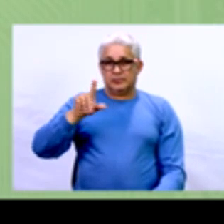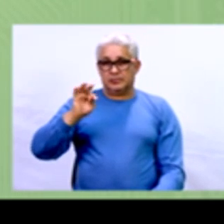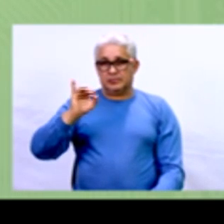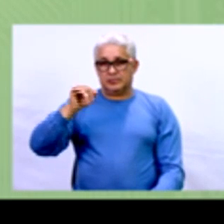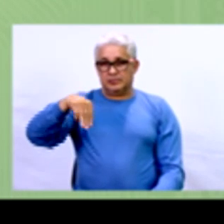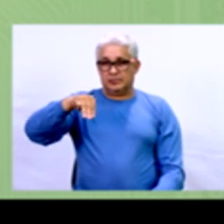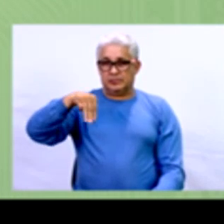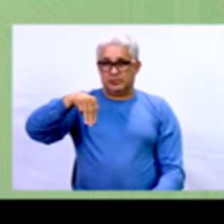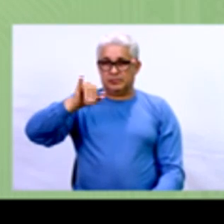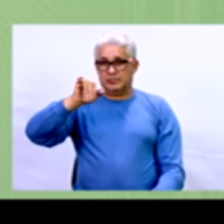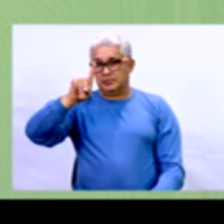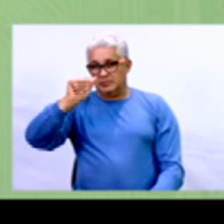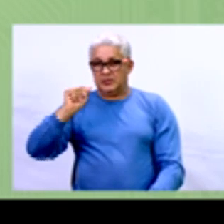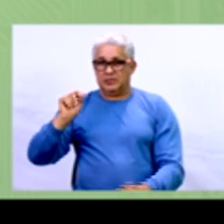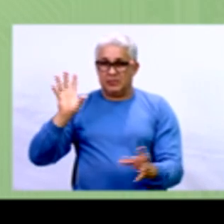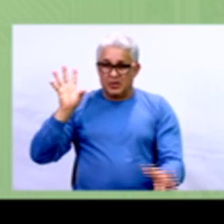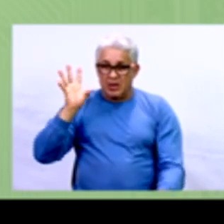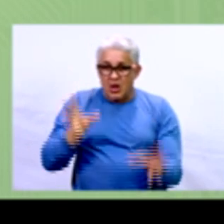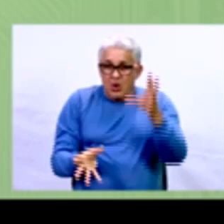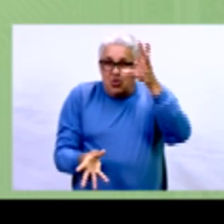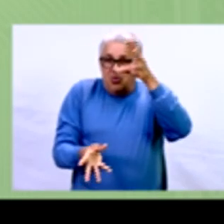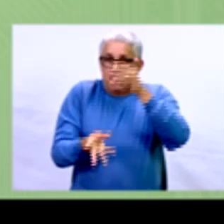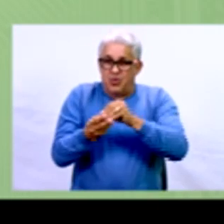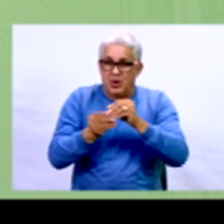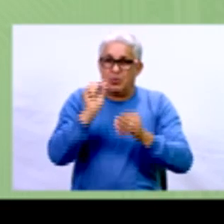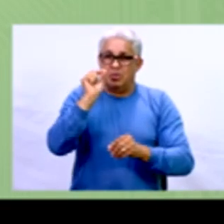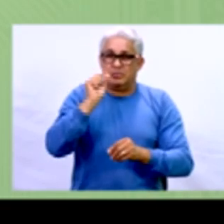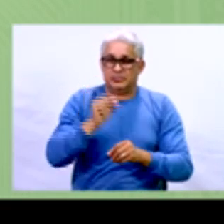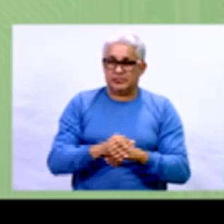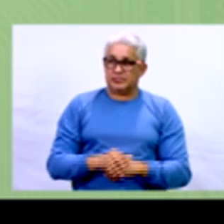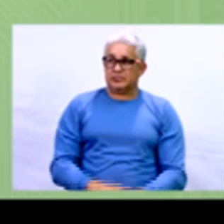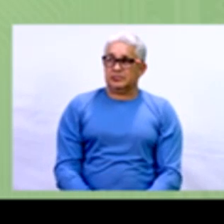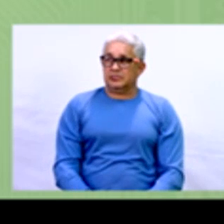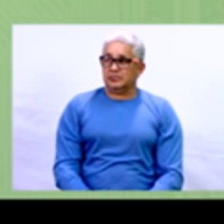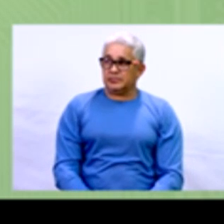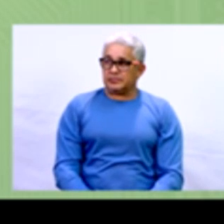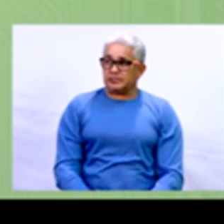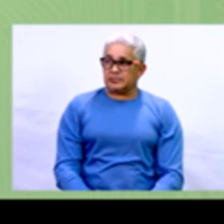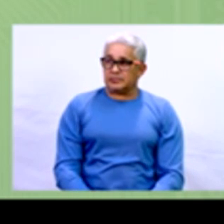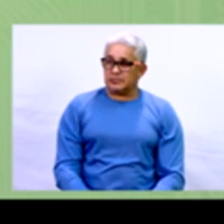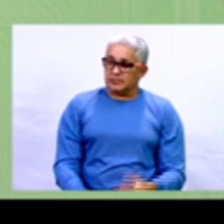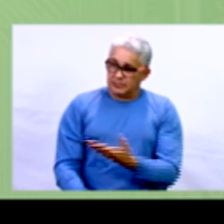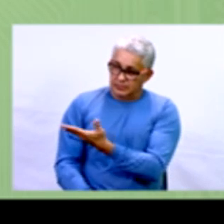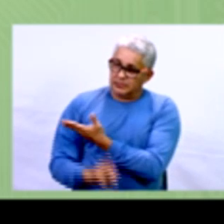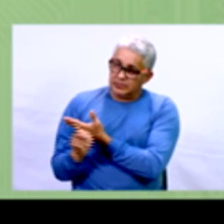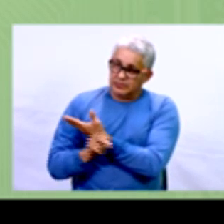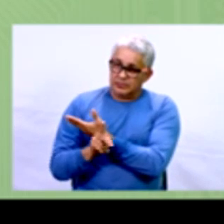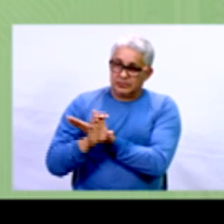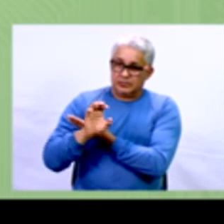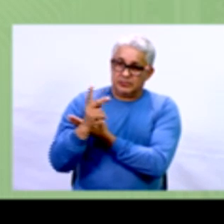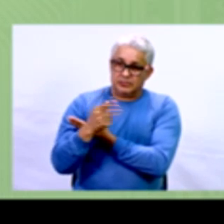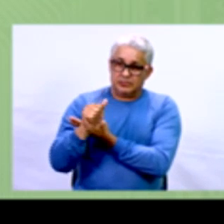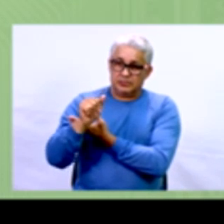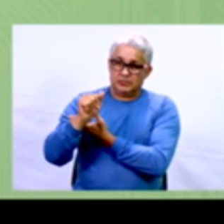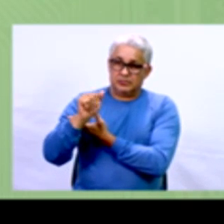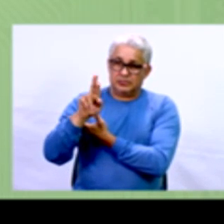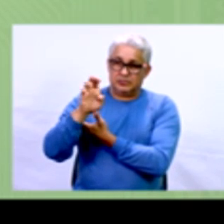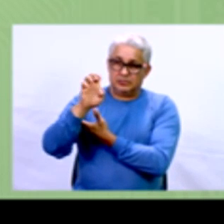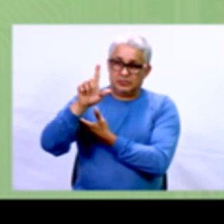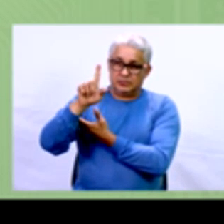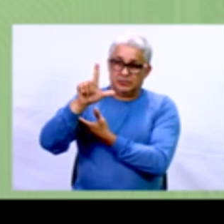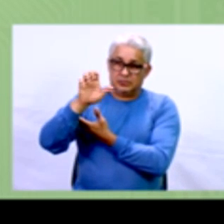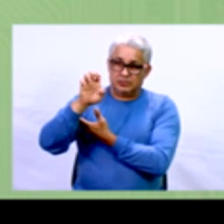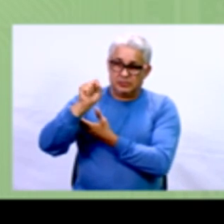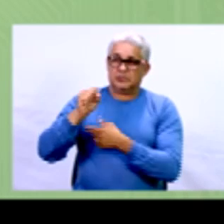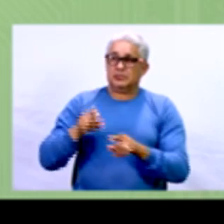fazer um resumo do que é esse recurso multimídia. Professor Charles? Bem, pessoal, acredito